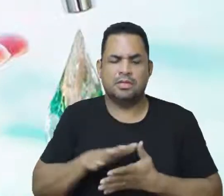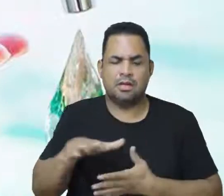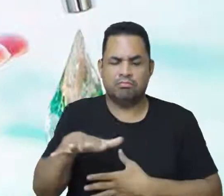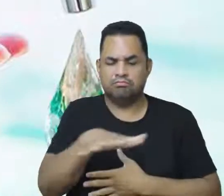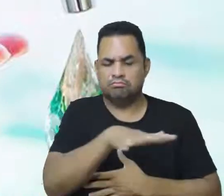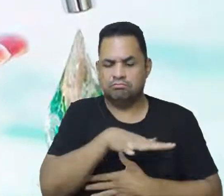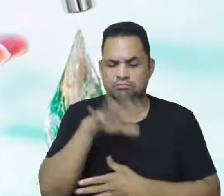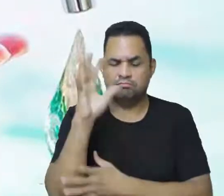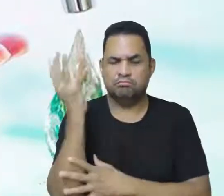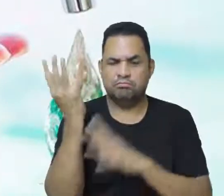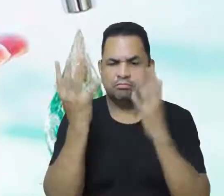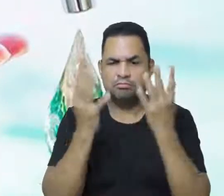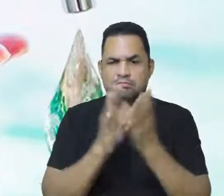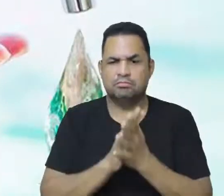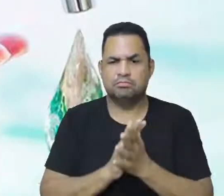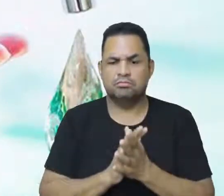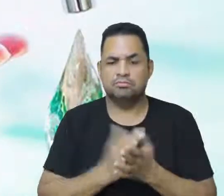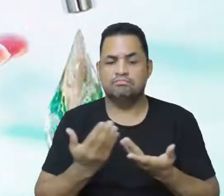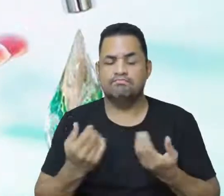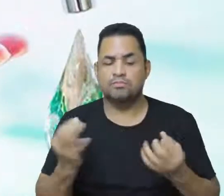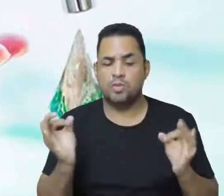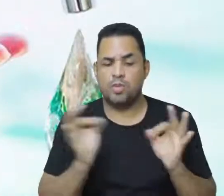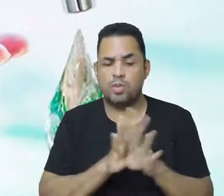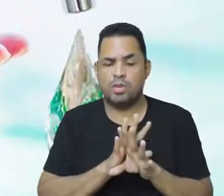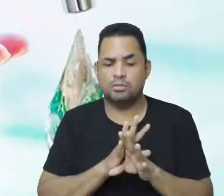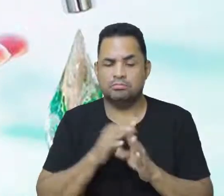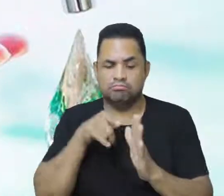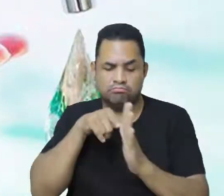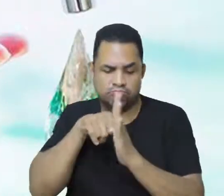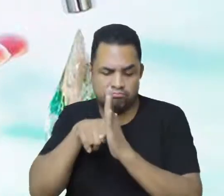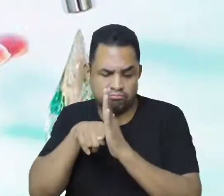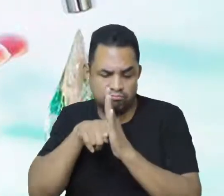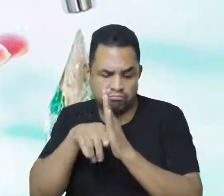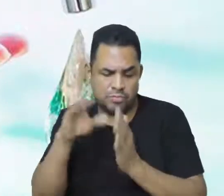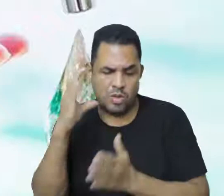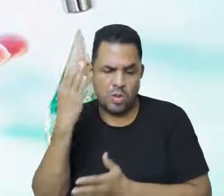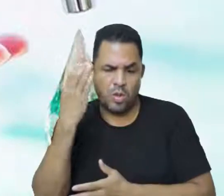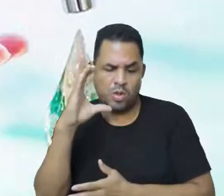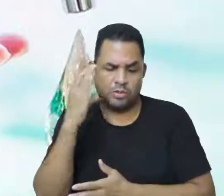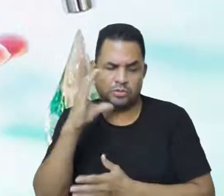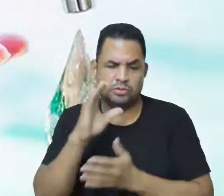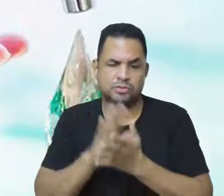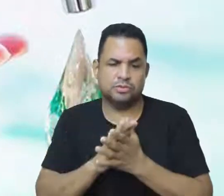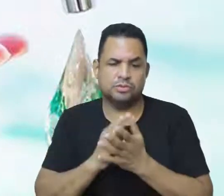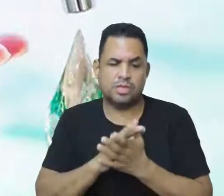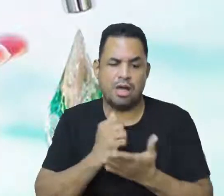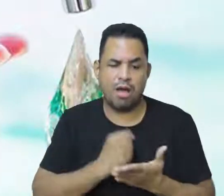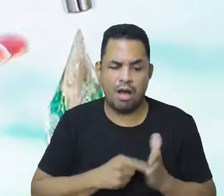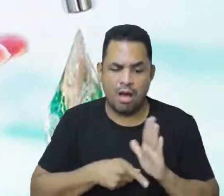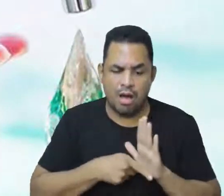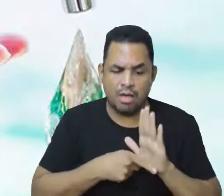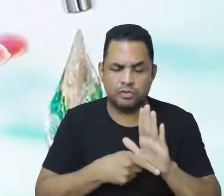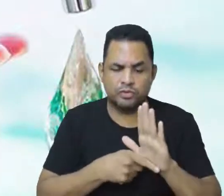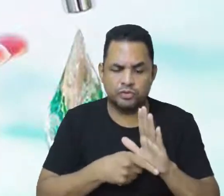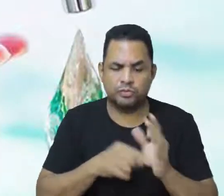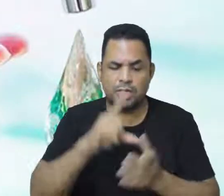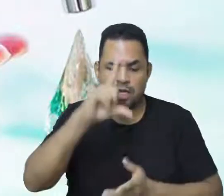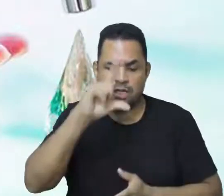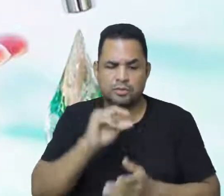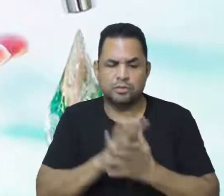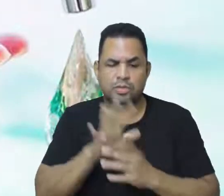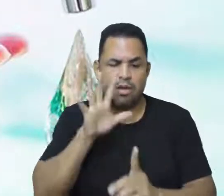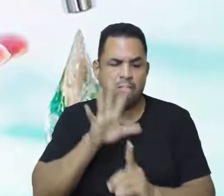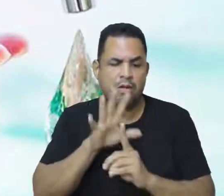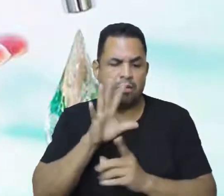ambiente. Portanto, a ciência aqui é um grande aliado para diminuir os impactos